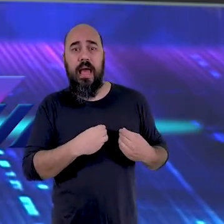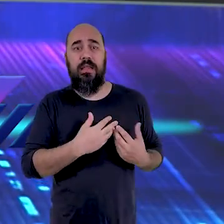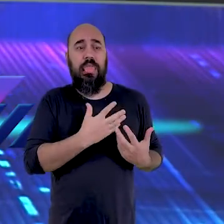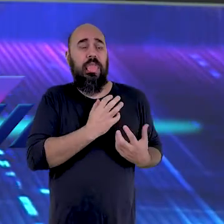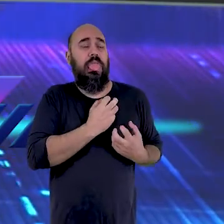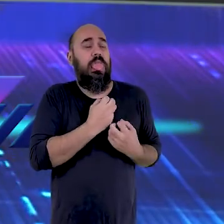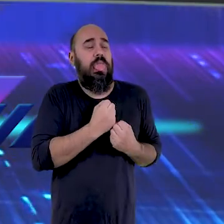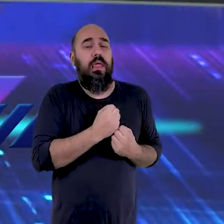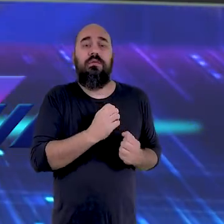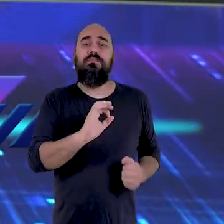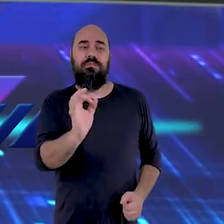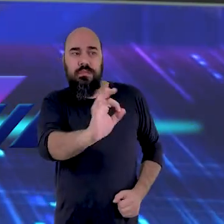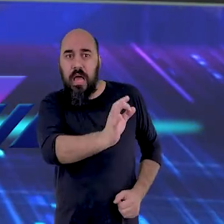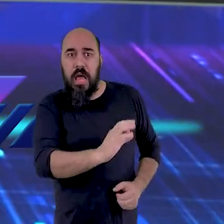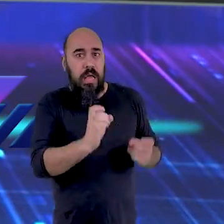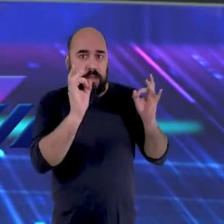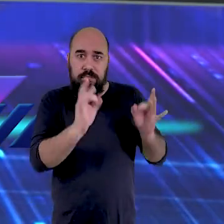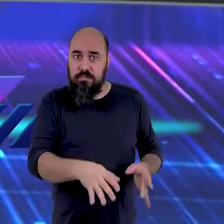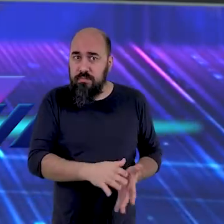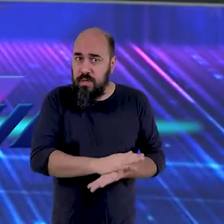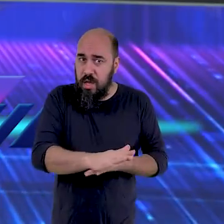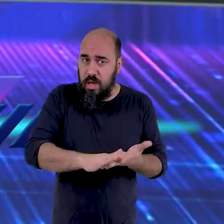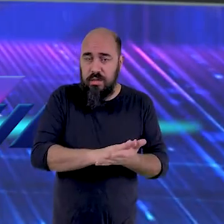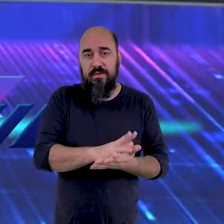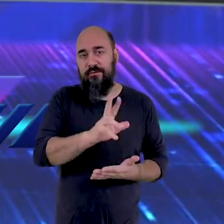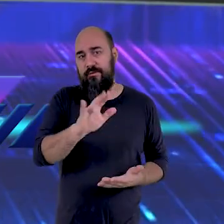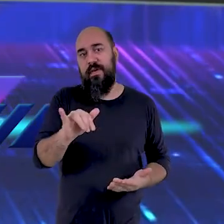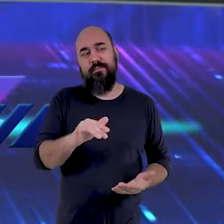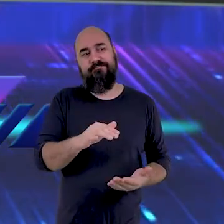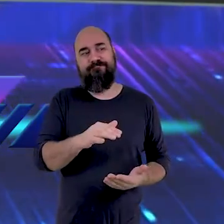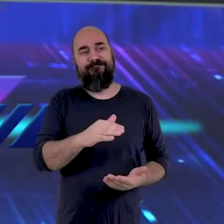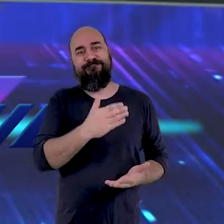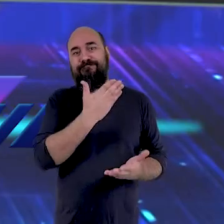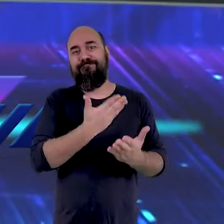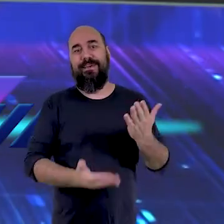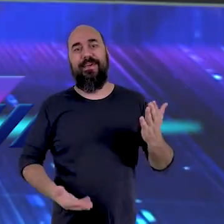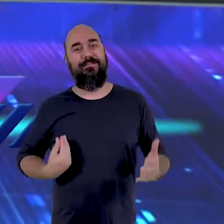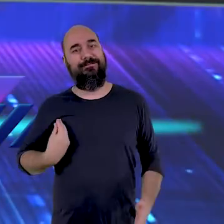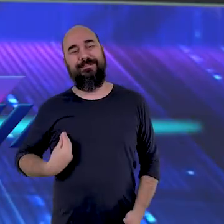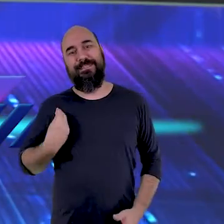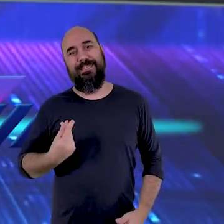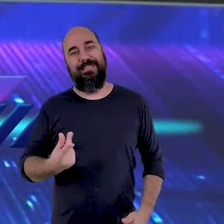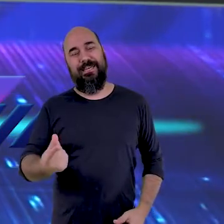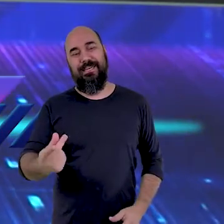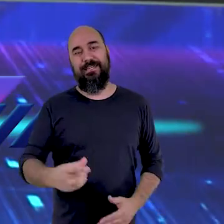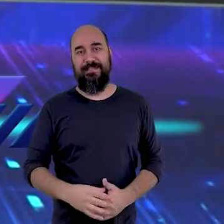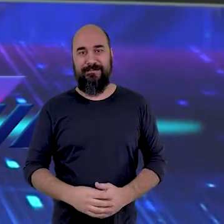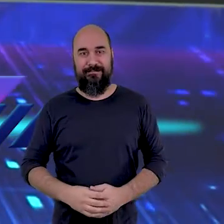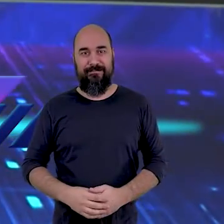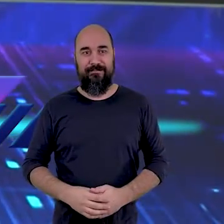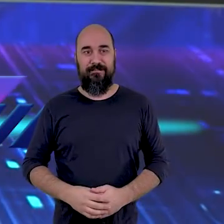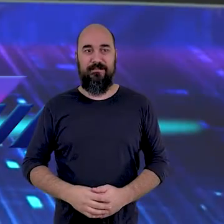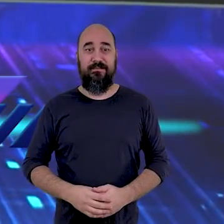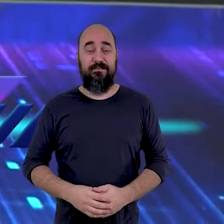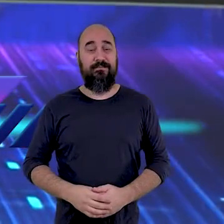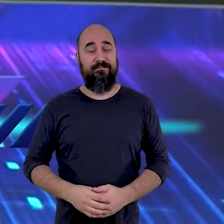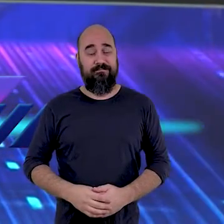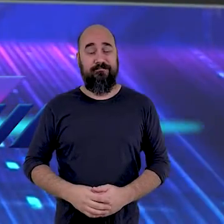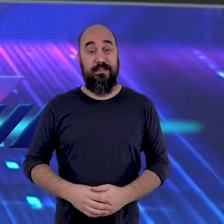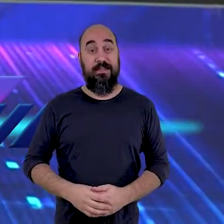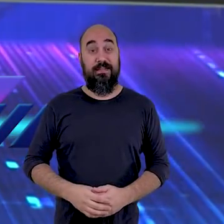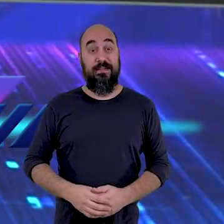das pragas e assim estaremos completamente perdidos. Ao sair da Babilônia,